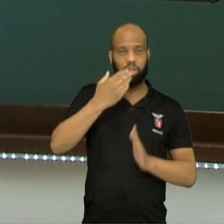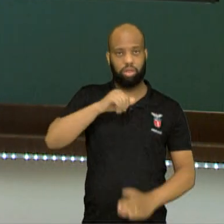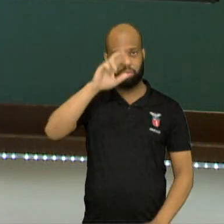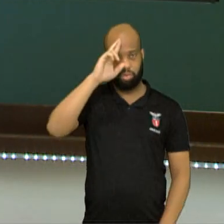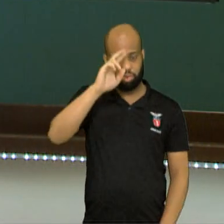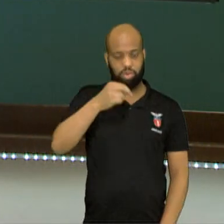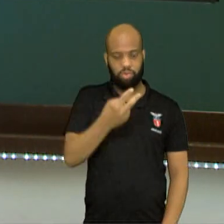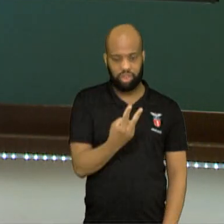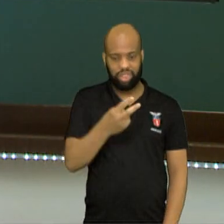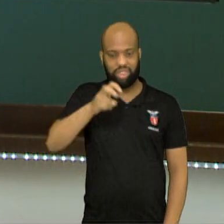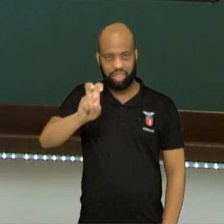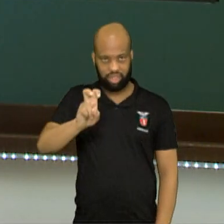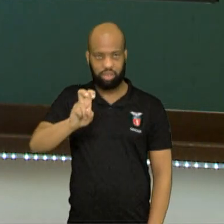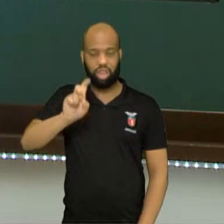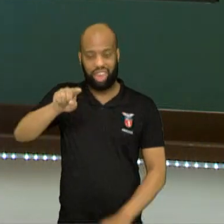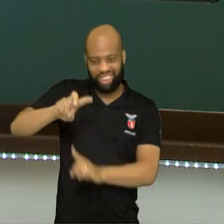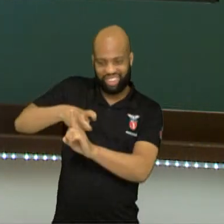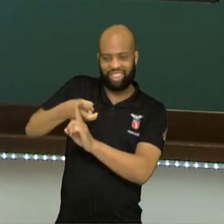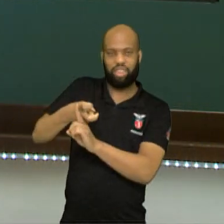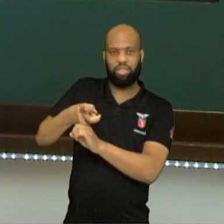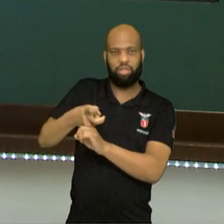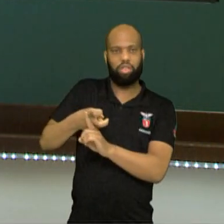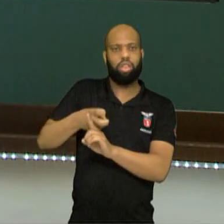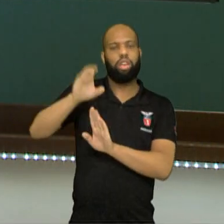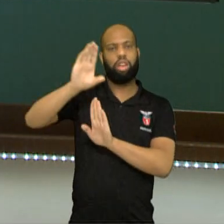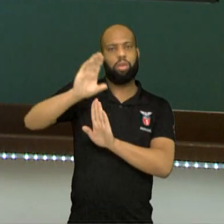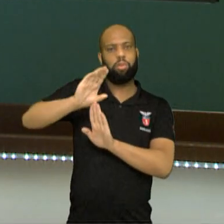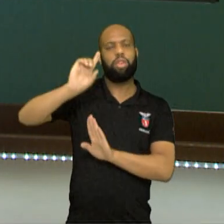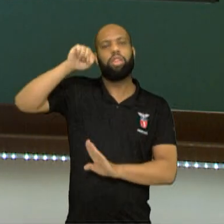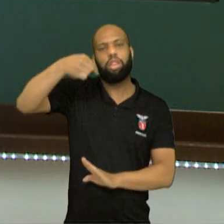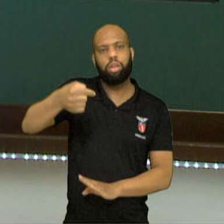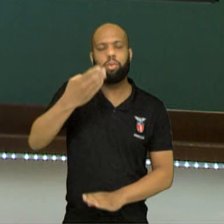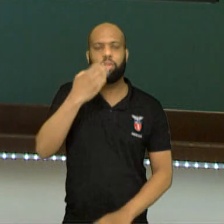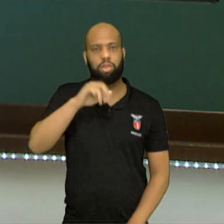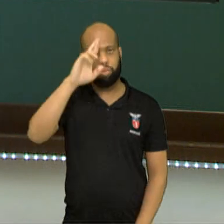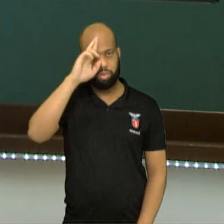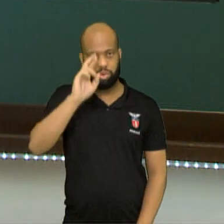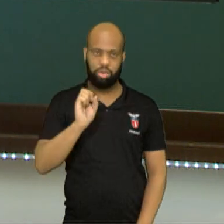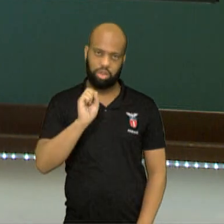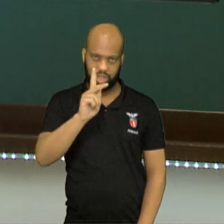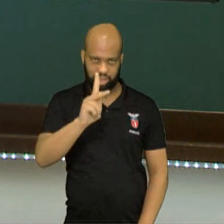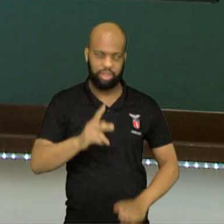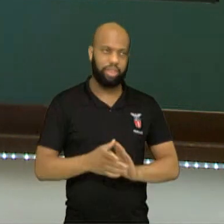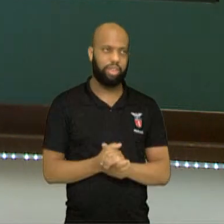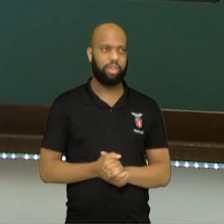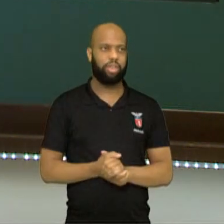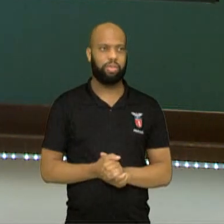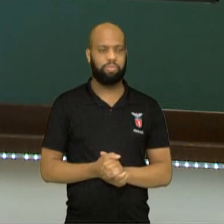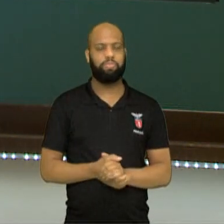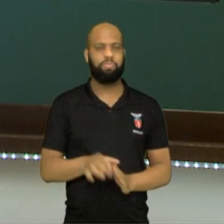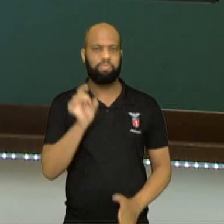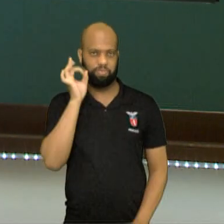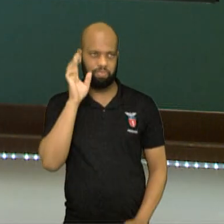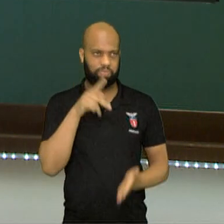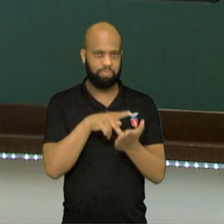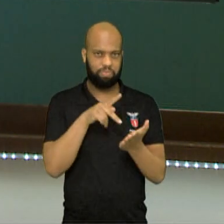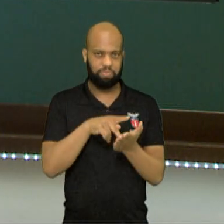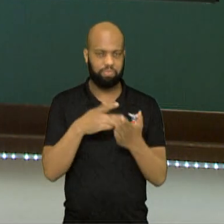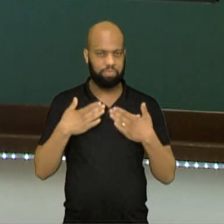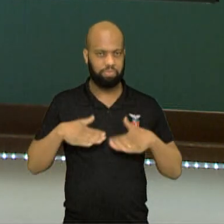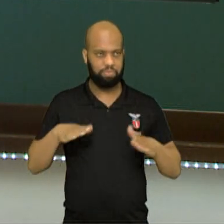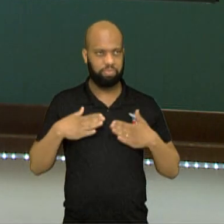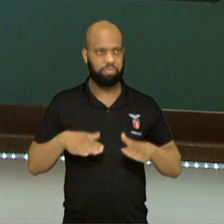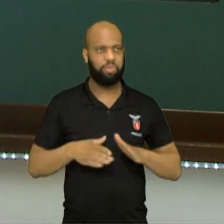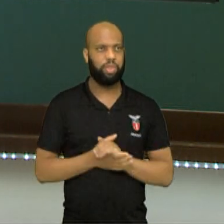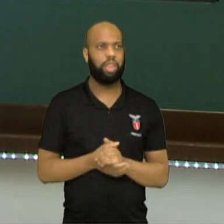e 25, que era o quíntuplo, de capítulos após o almoço. Tranquilo? Ficou facinho, né? Bem mais facinho